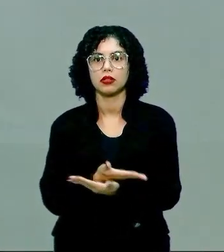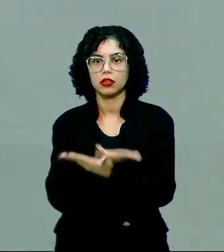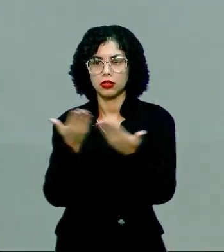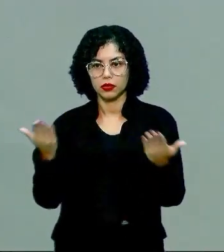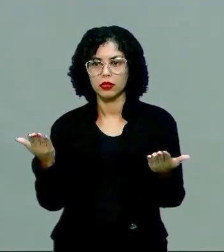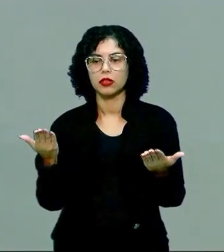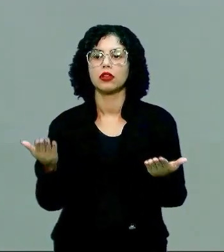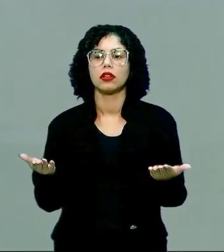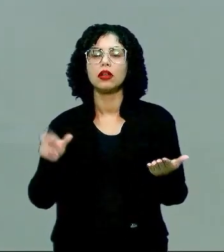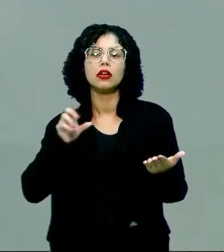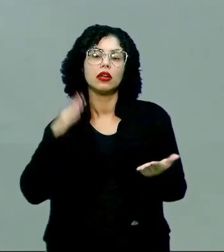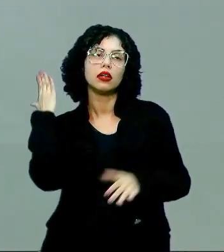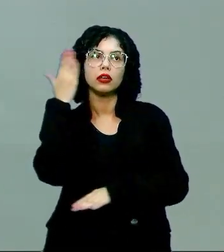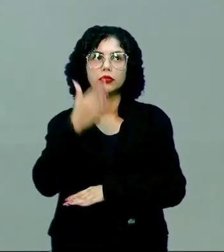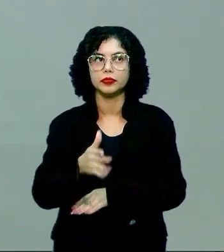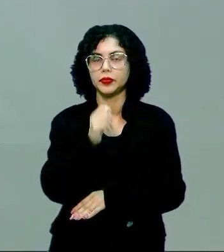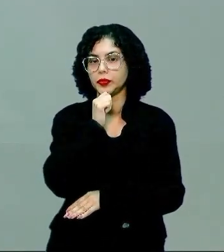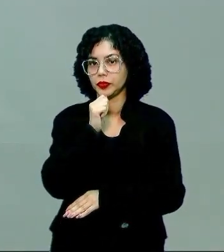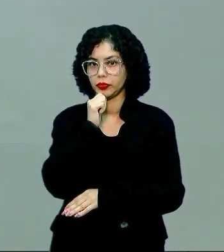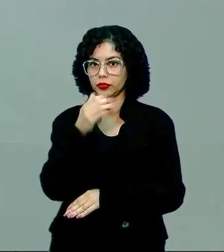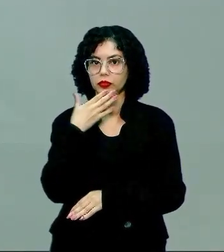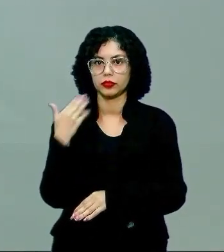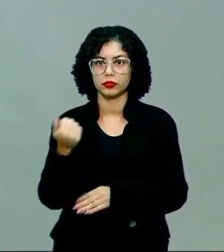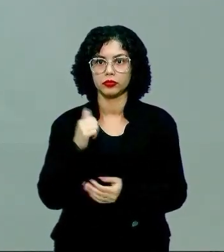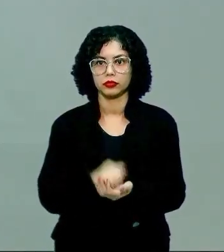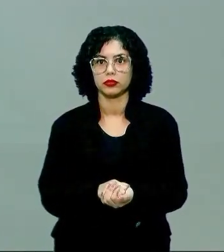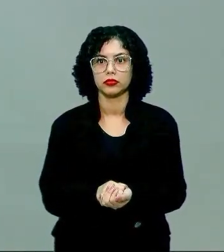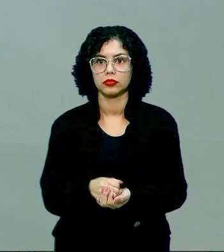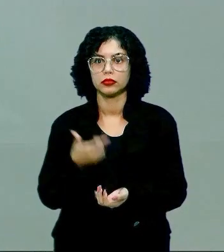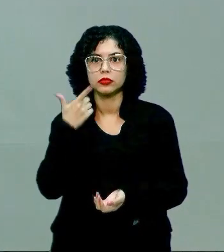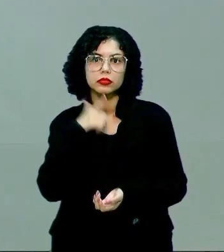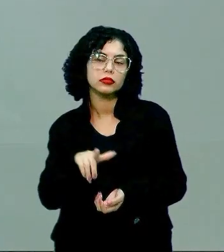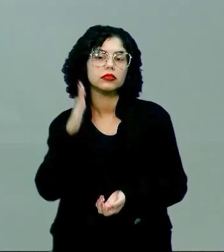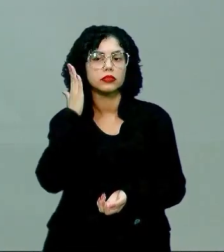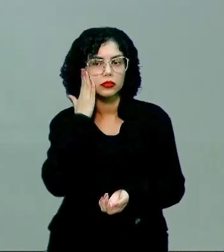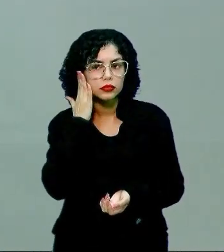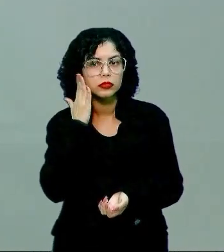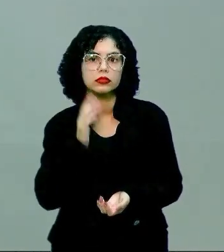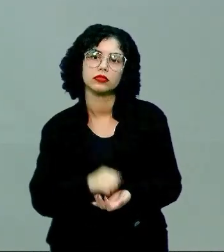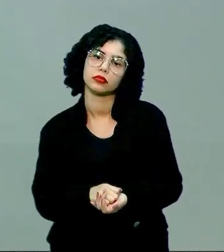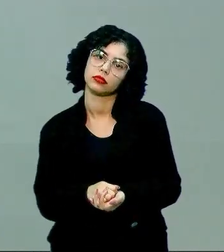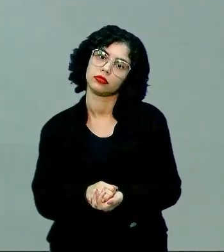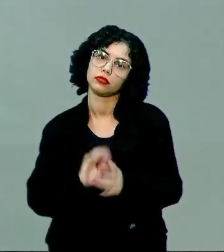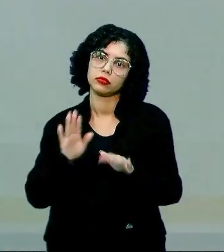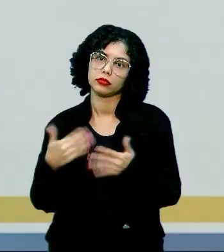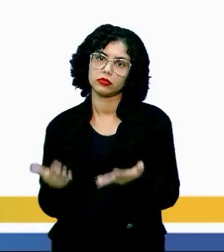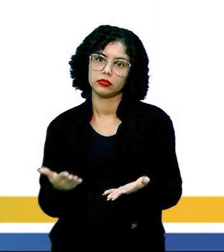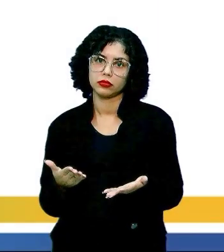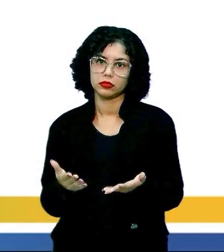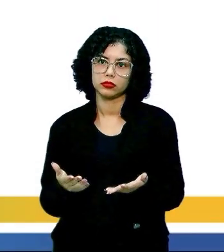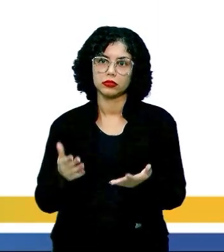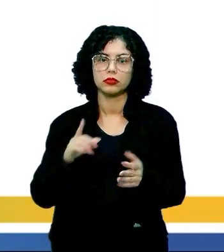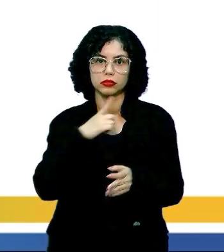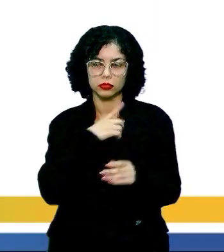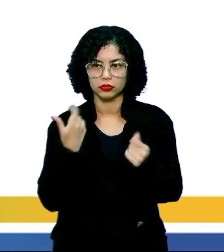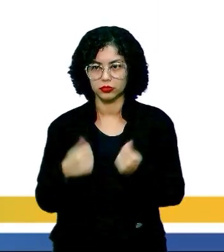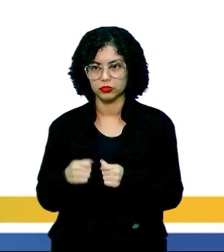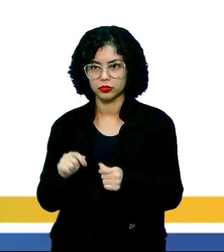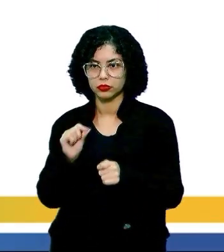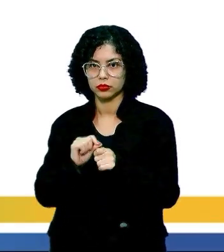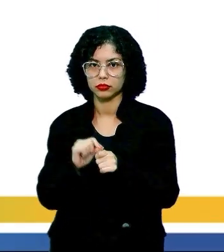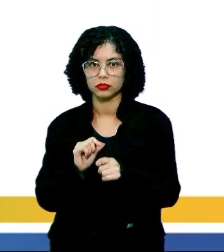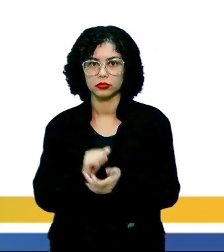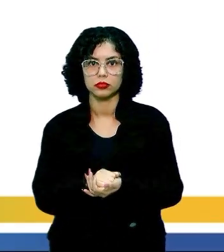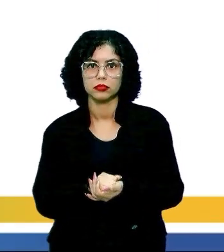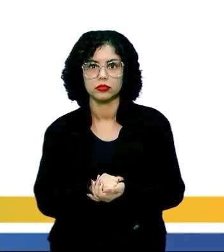né propor Então esse direcionamento é o melhor para a gente conseguir compreender quais serão as Vertentes que a gente vai ter